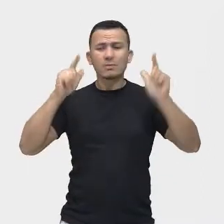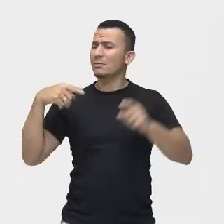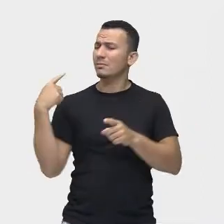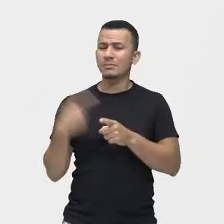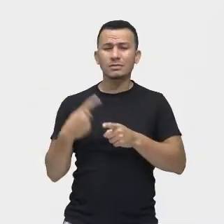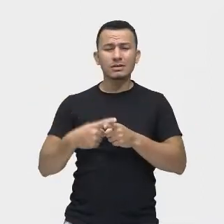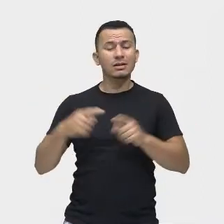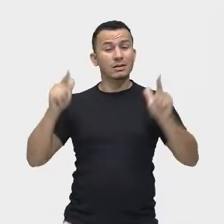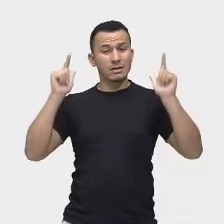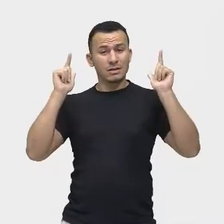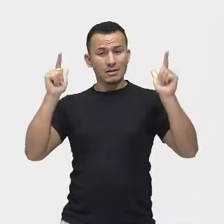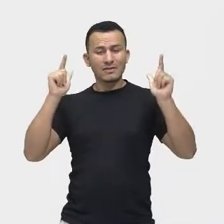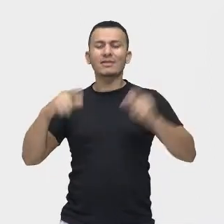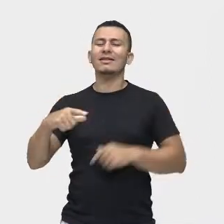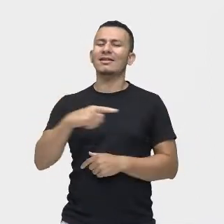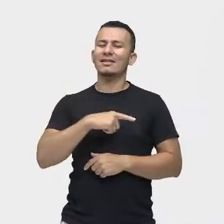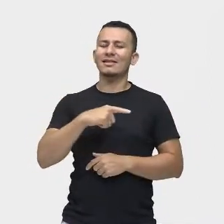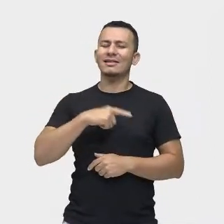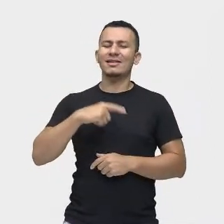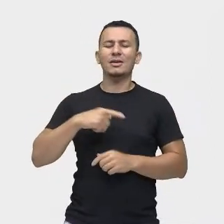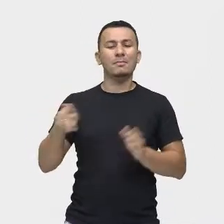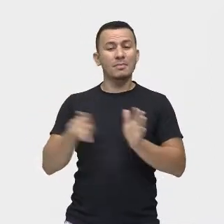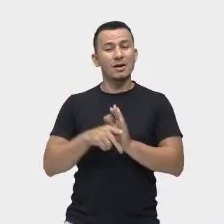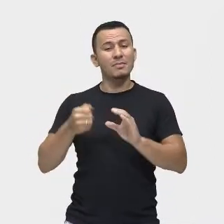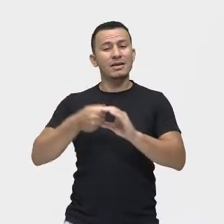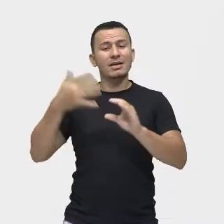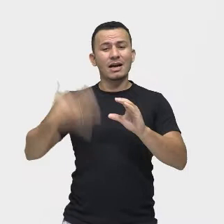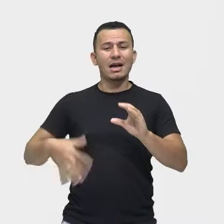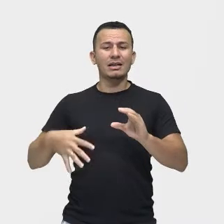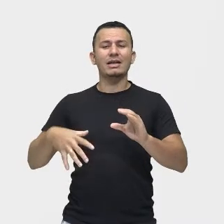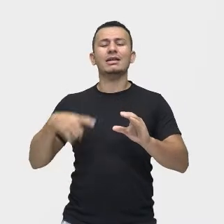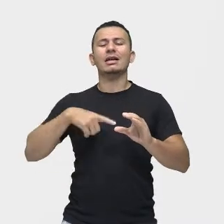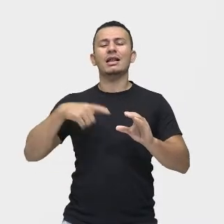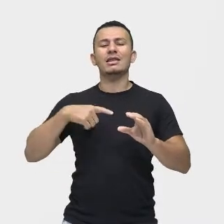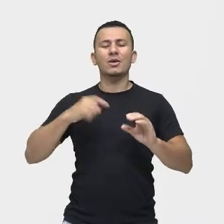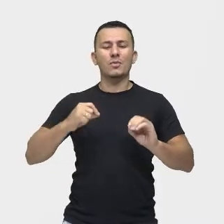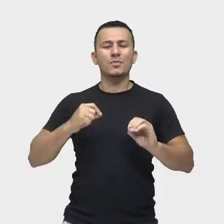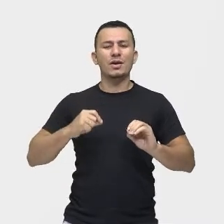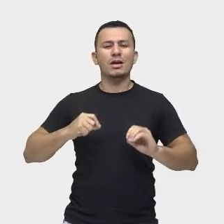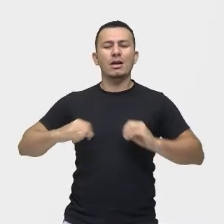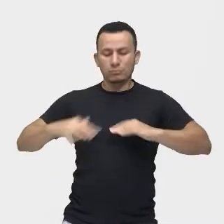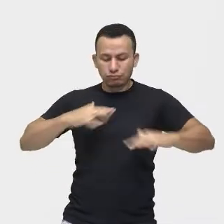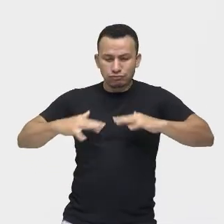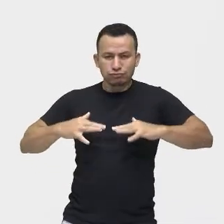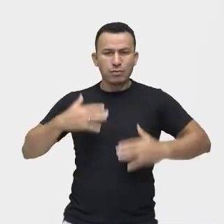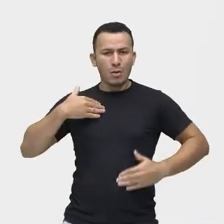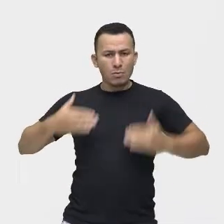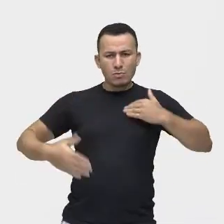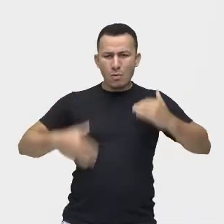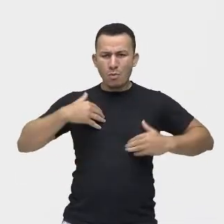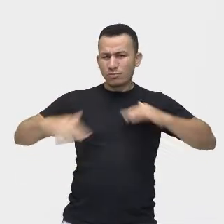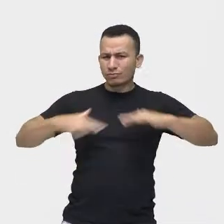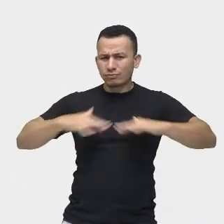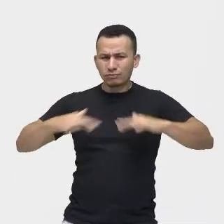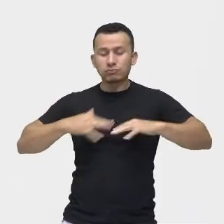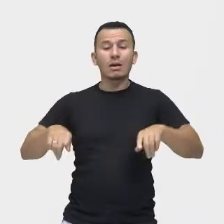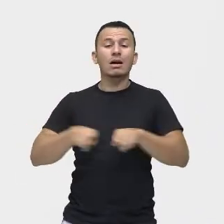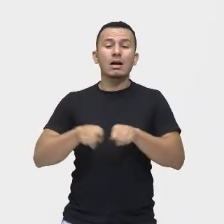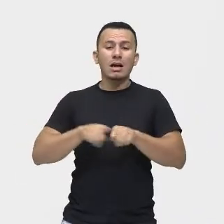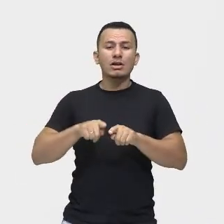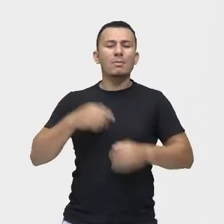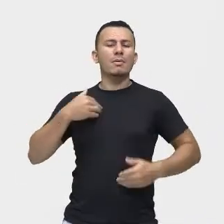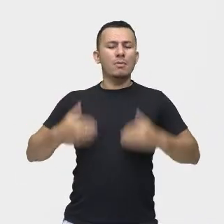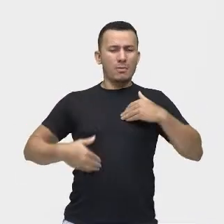porque eles têm a característica de mexer com a adrenalina do praticante, né, e também dos riscos